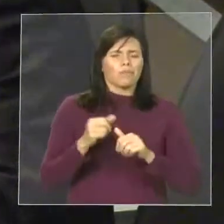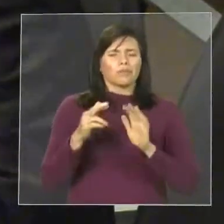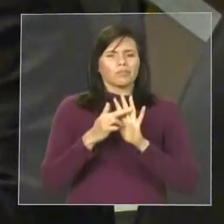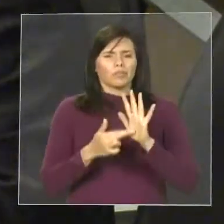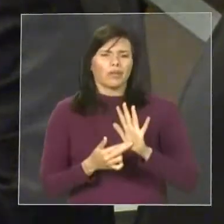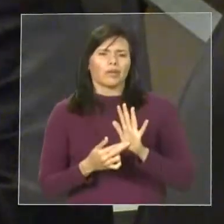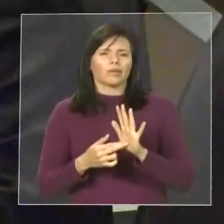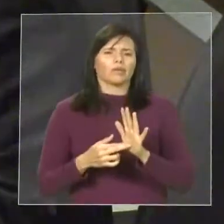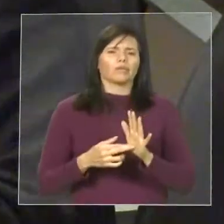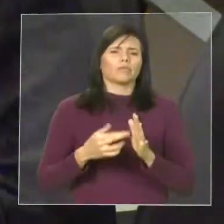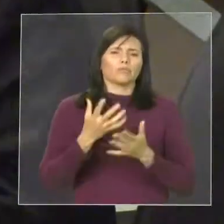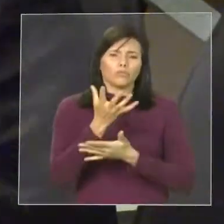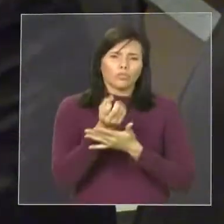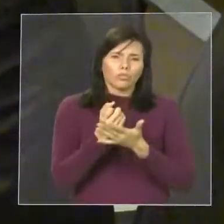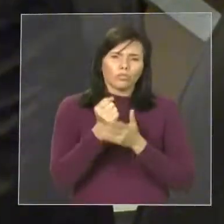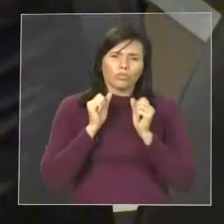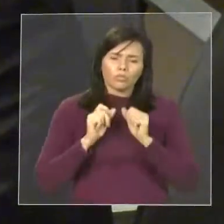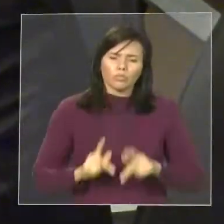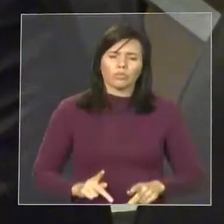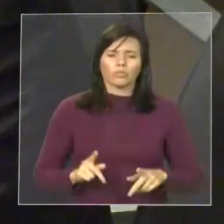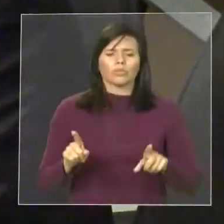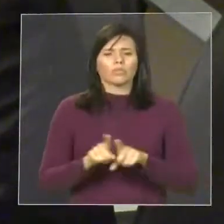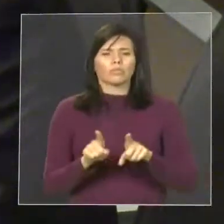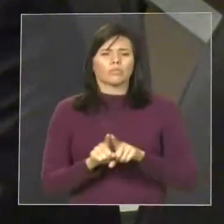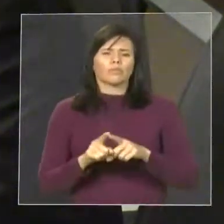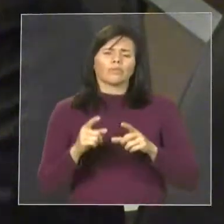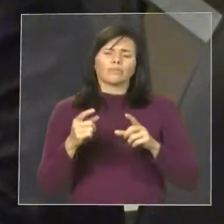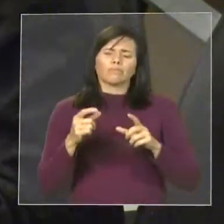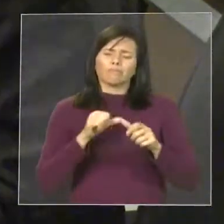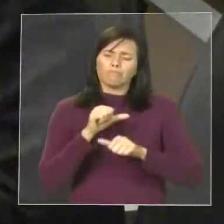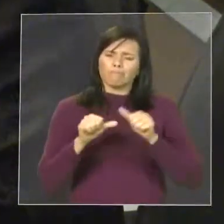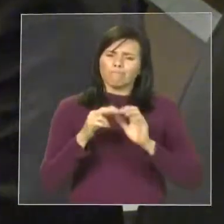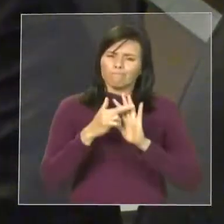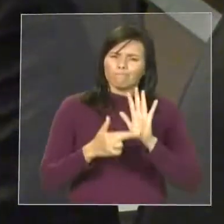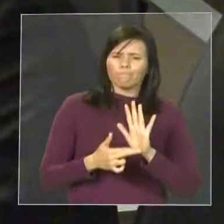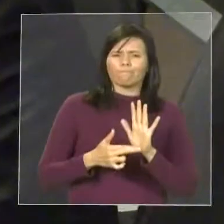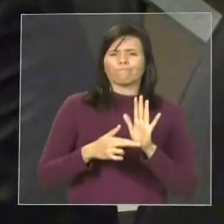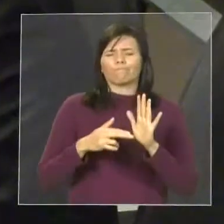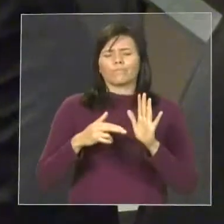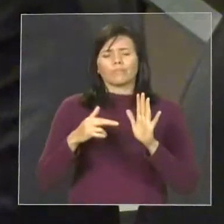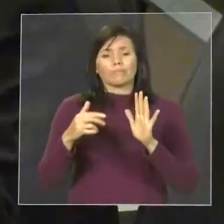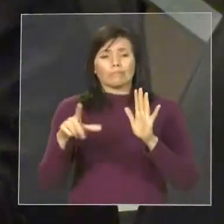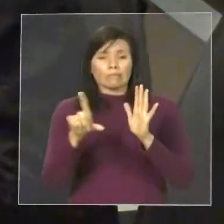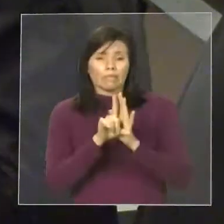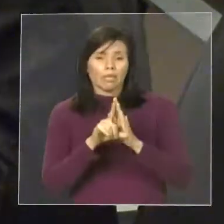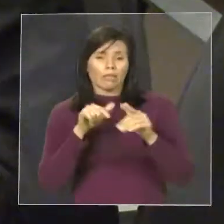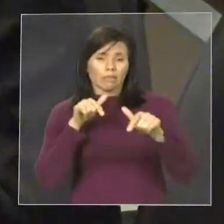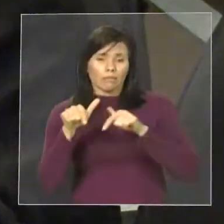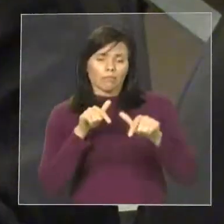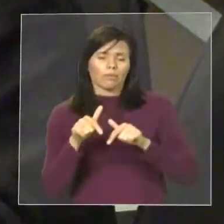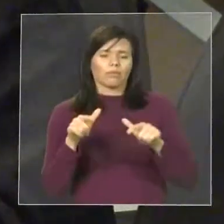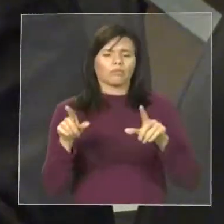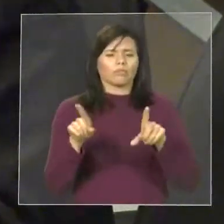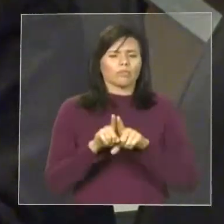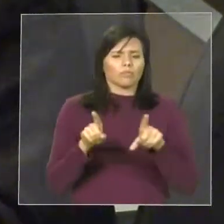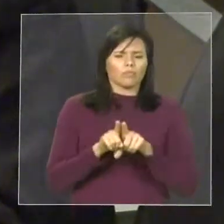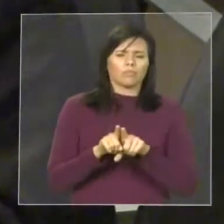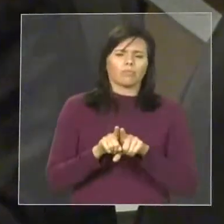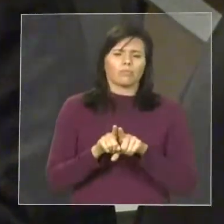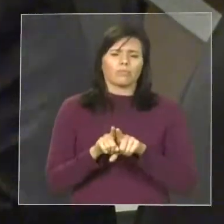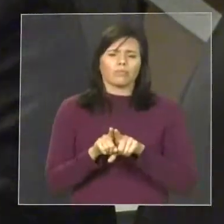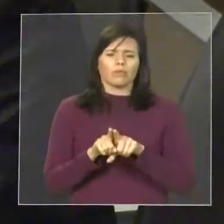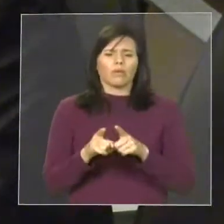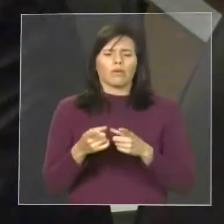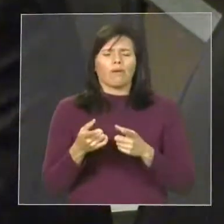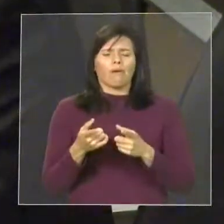reforma trabalhista e principalmente a reforma política. E todas as vezes que se fala em reforma política, cria-se uma expectativa, mas